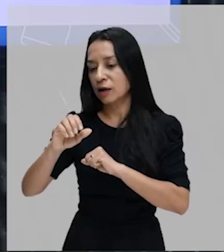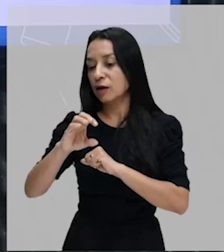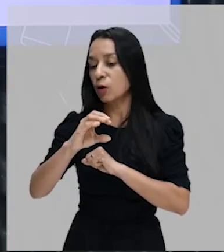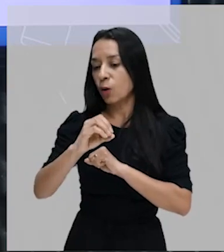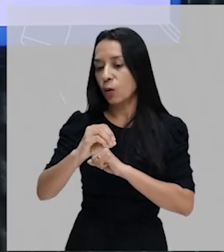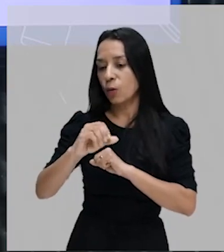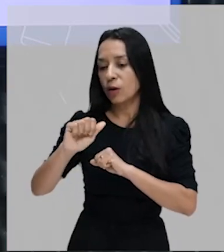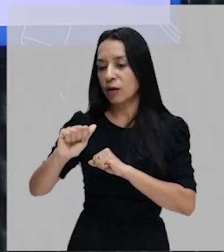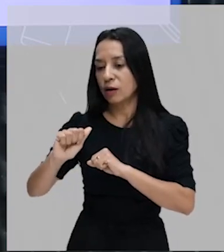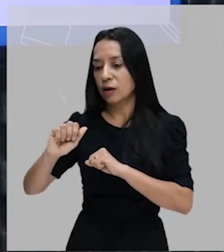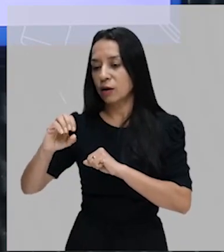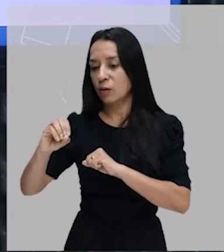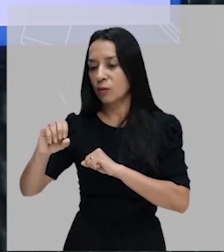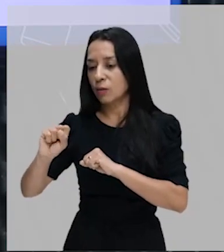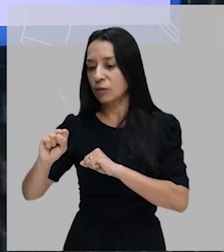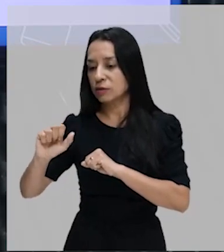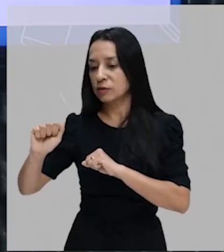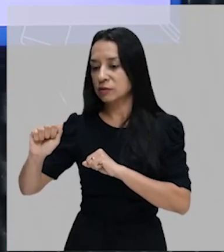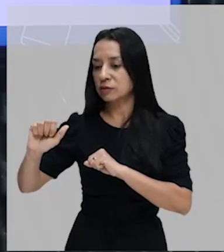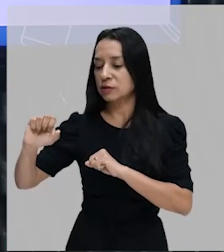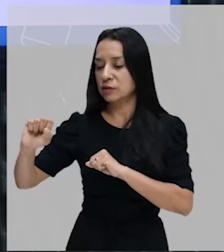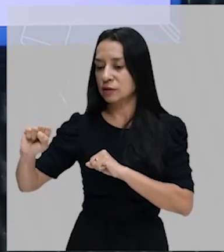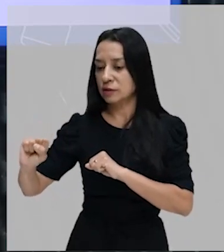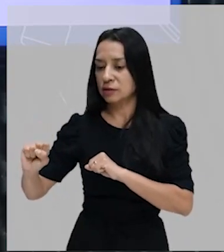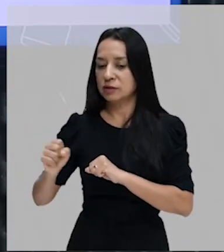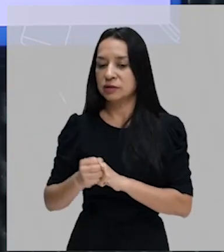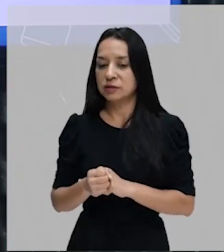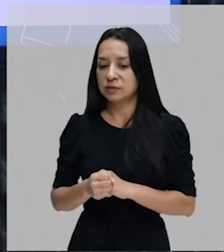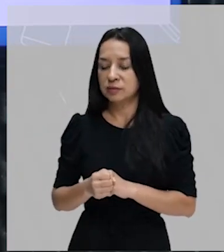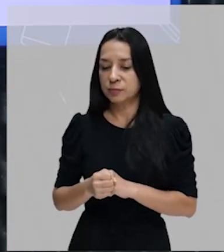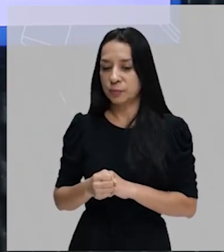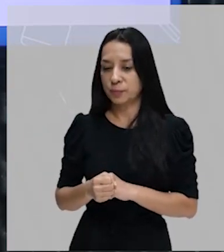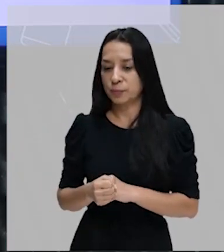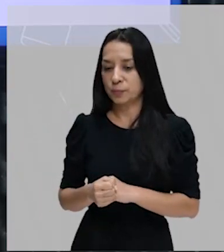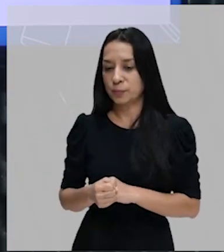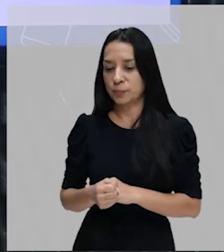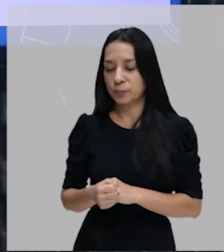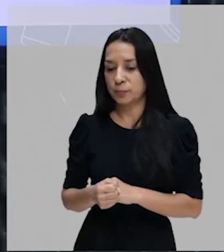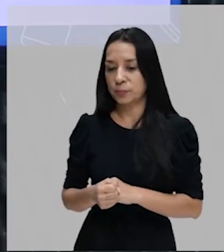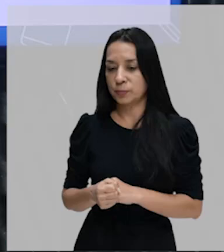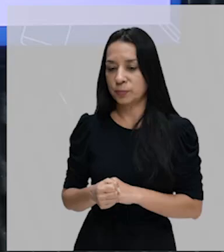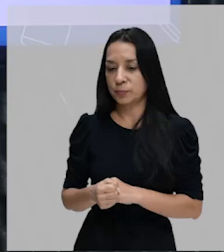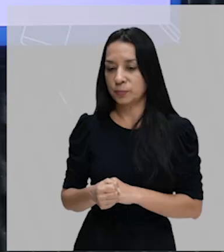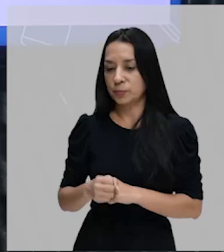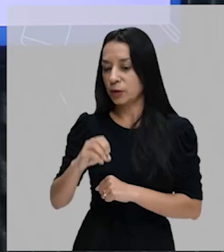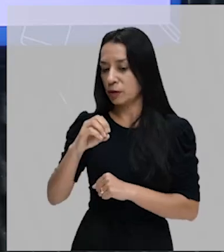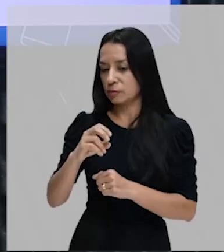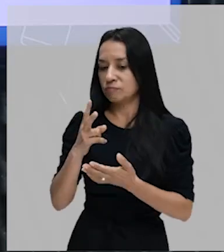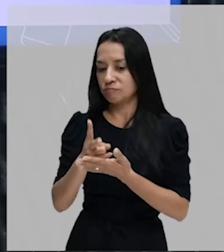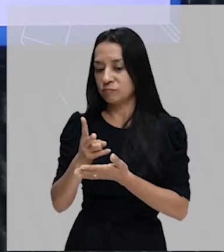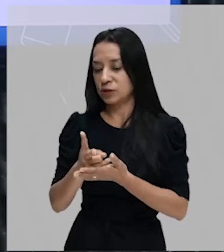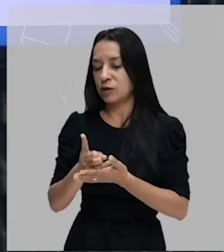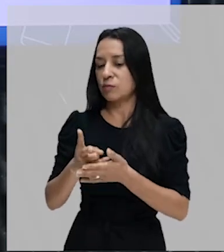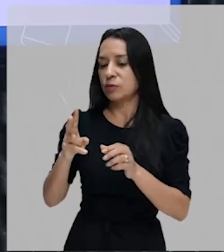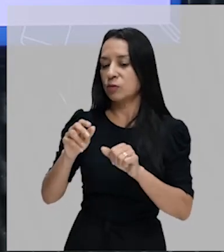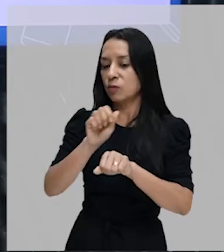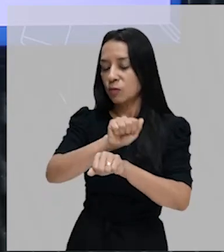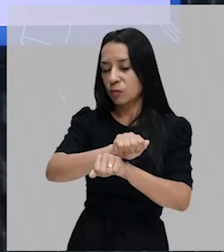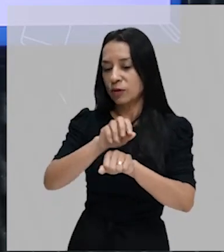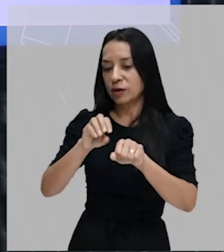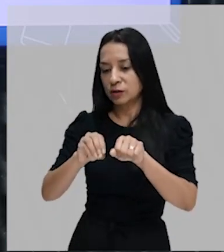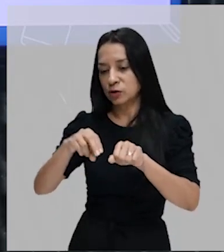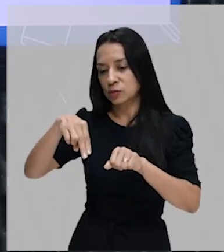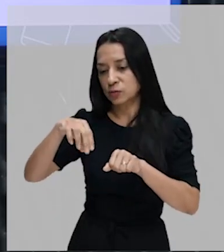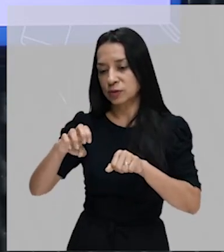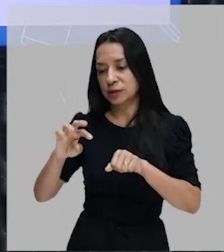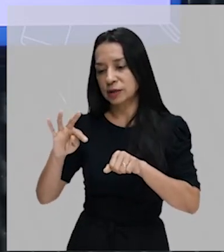possessivos neutros vêm, lógico, acompanhados com o artigo neutro o, que é o lo em espanhol.